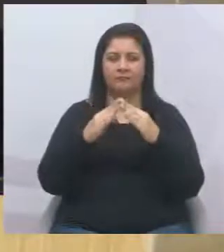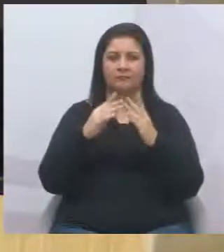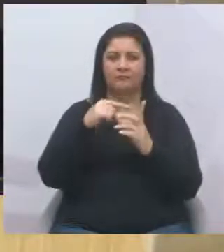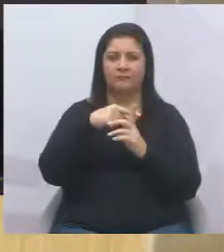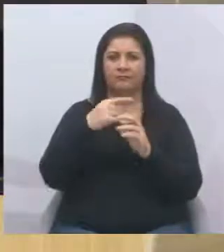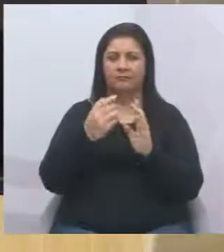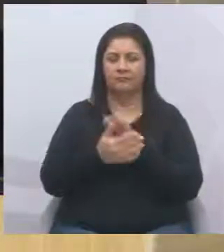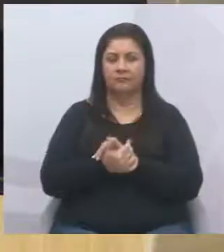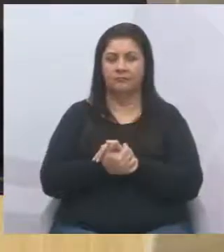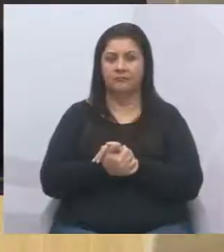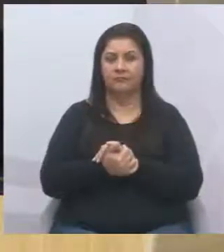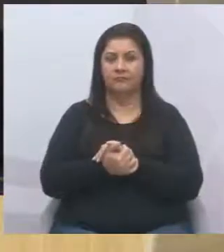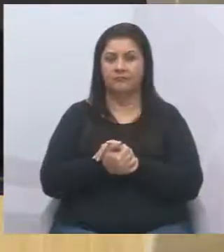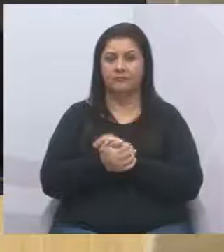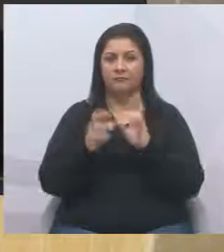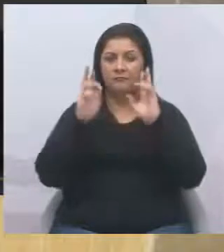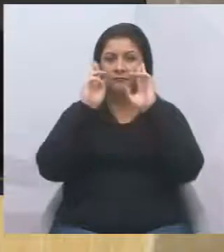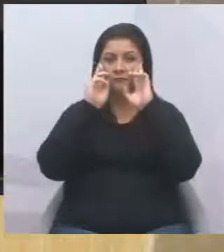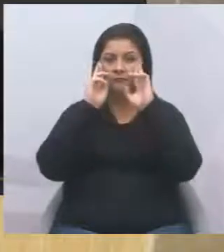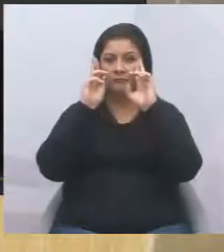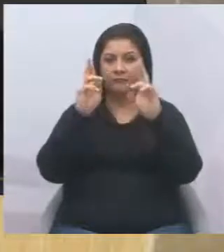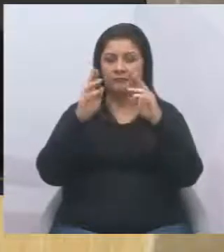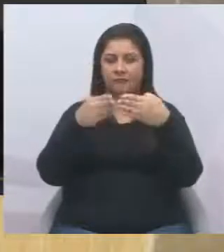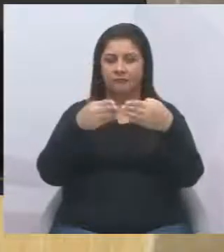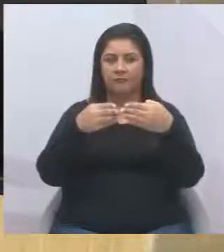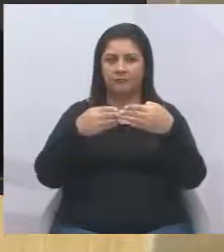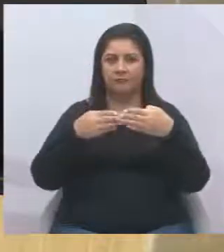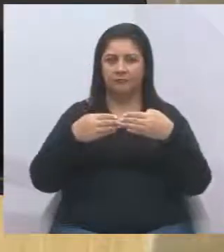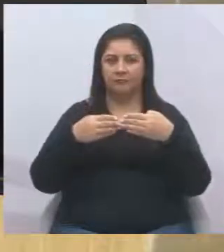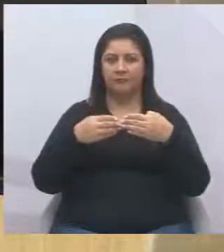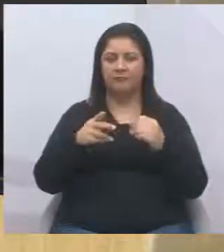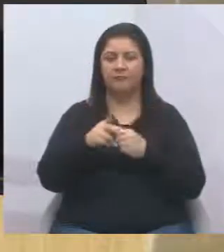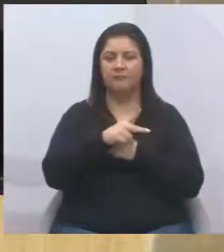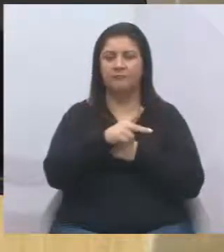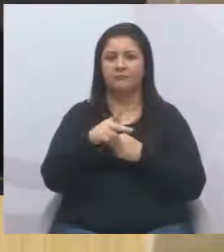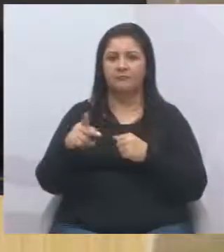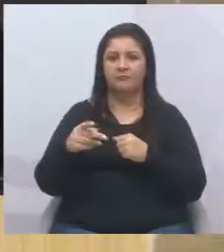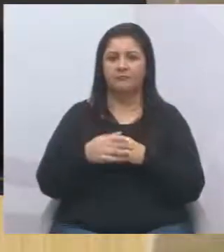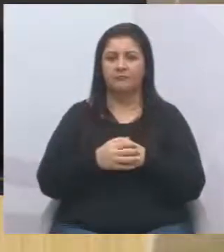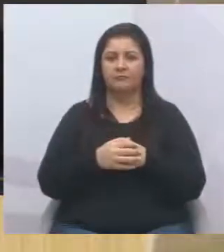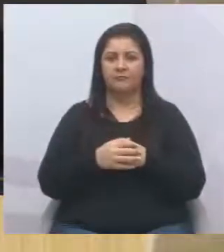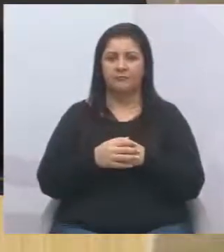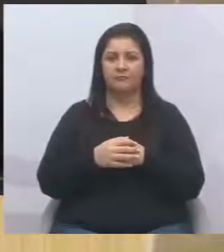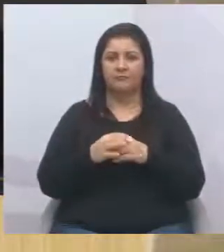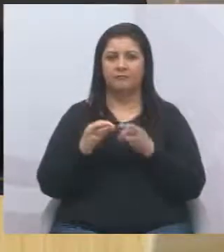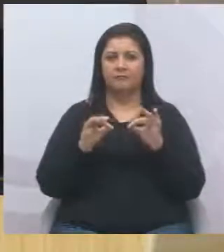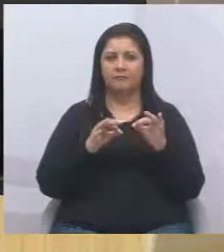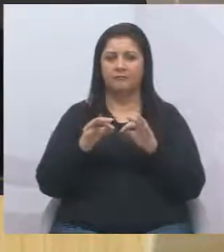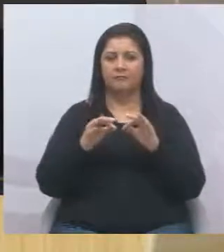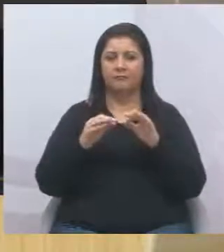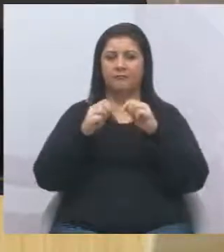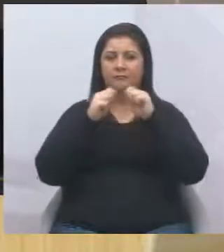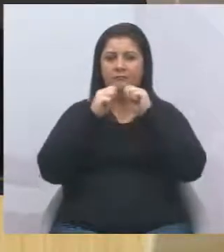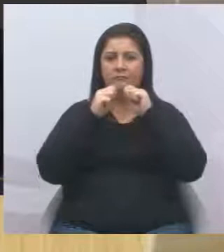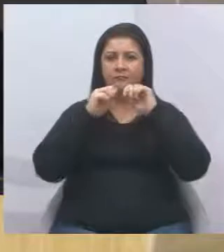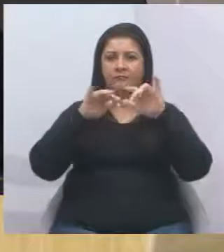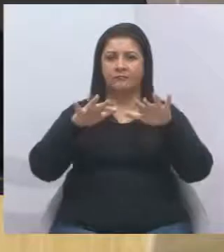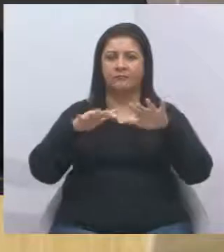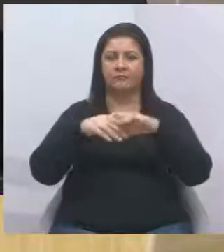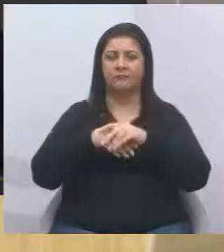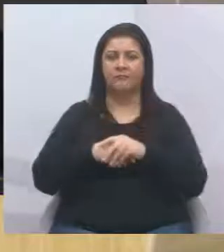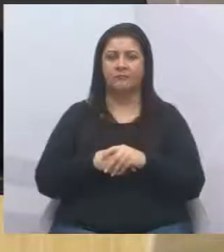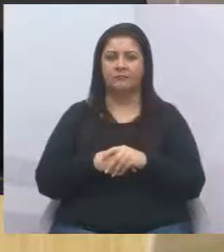2021. Feito esse registro, respeitosamente, requeremos à presidente dessa casa que sejam adotadas as providências habituais para a divulgação da presente